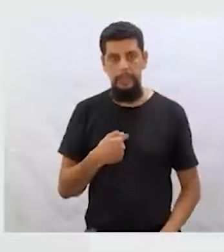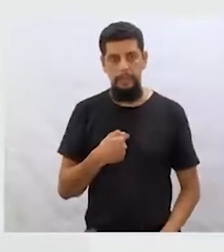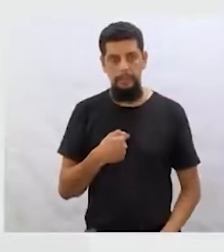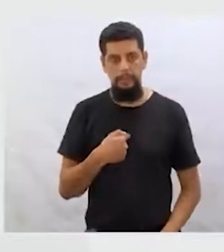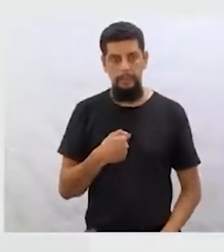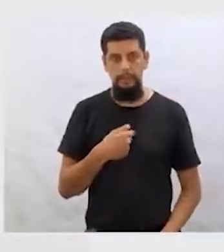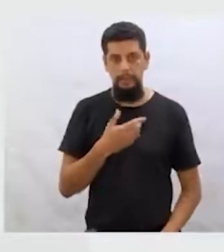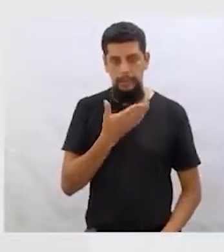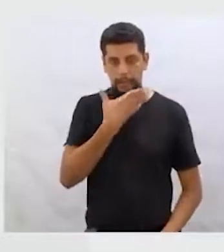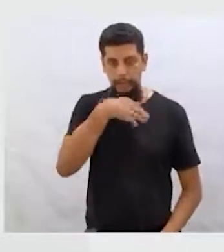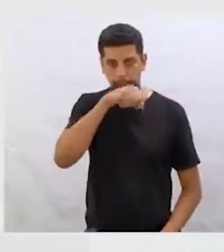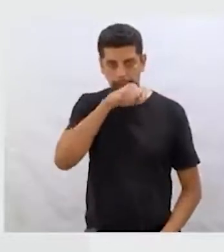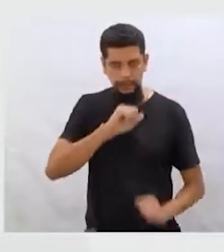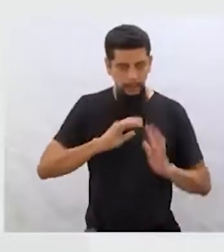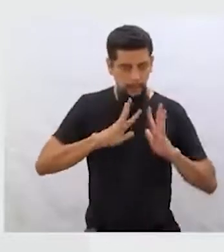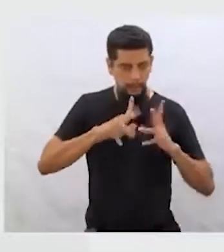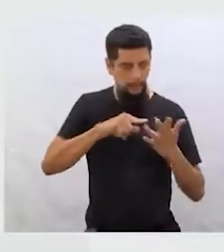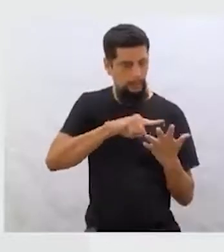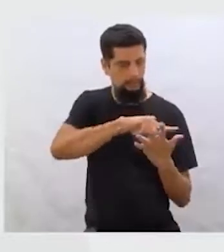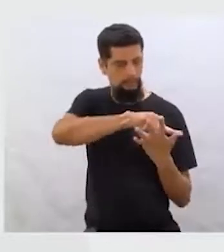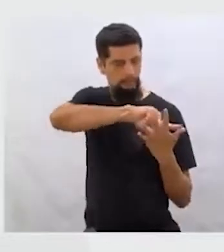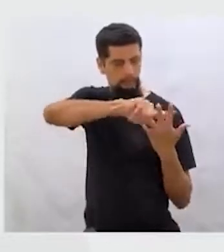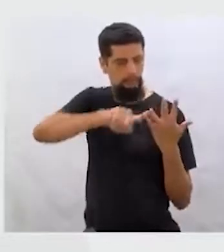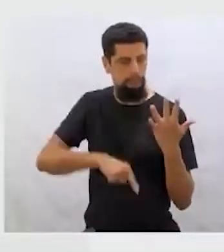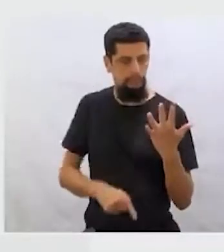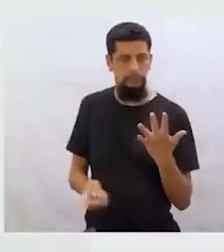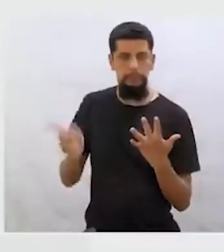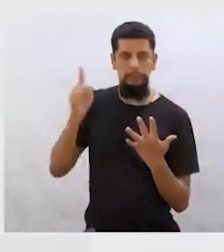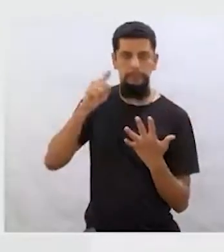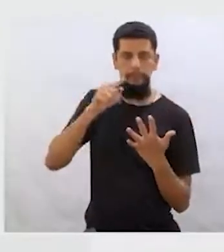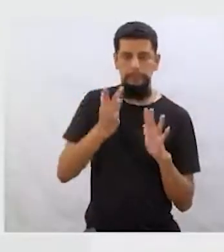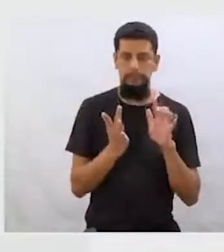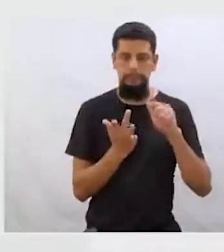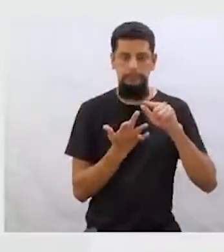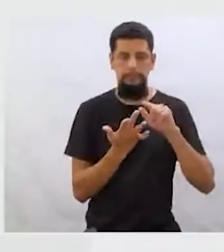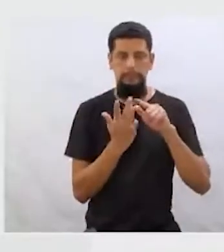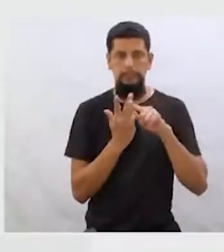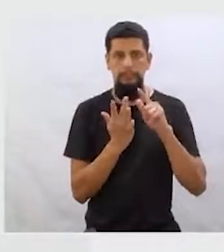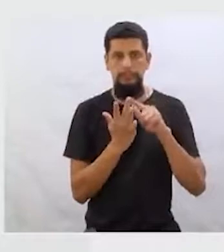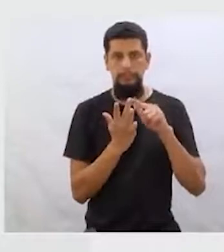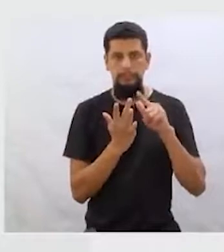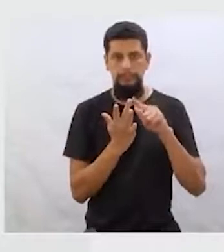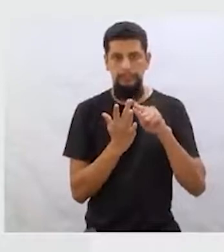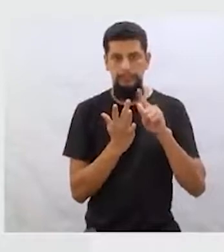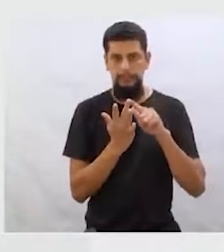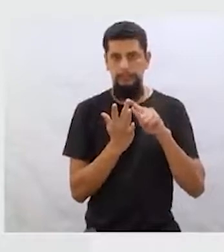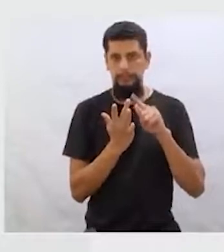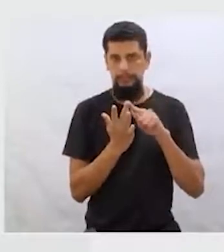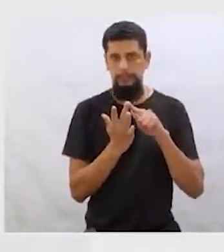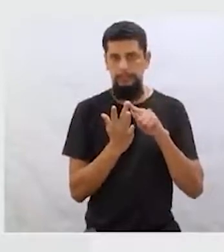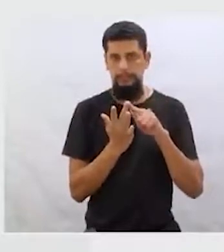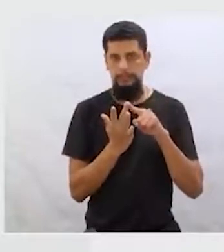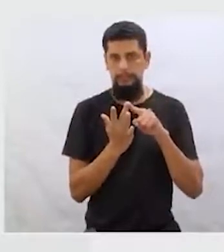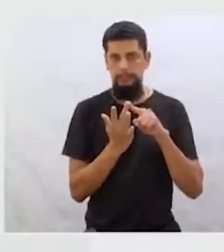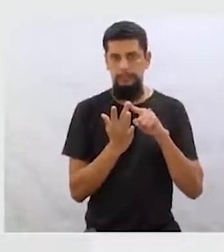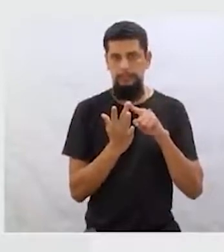Eu sou o pai de todos, falou o grandão, que ficava bem no meio da outra